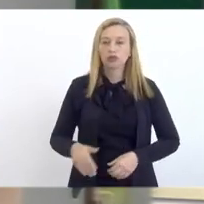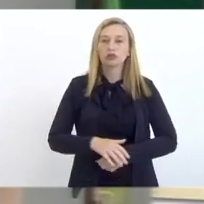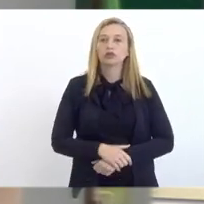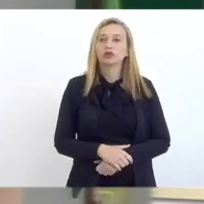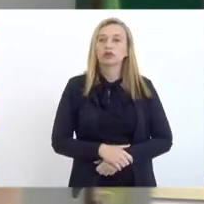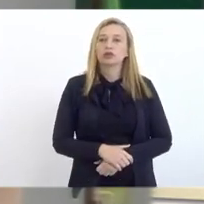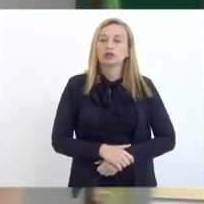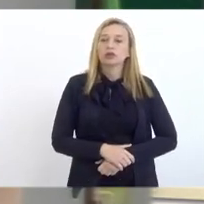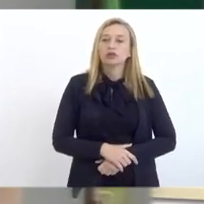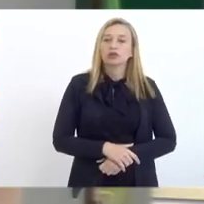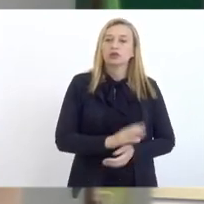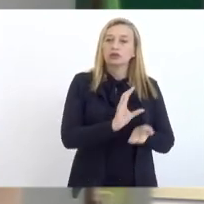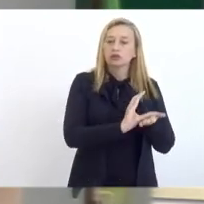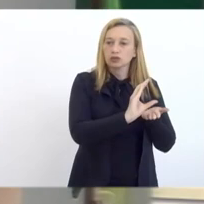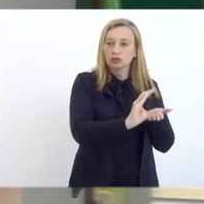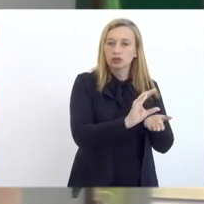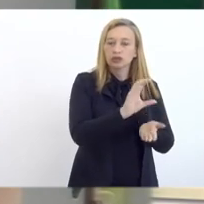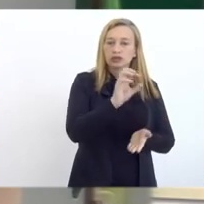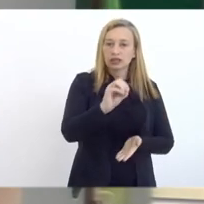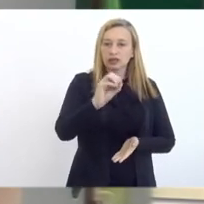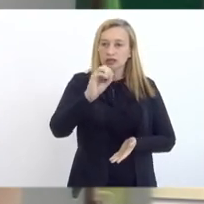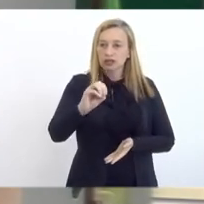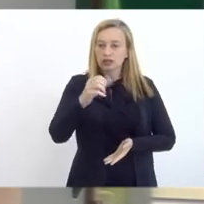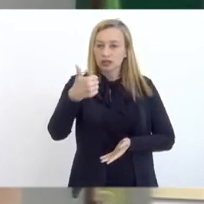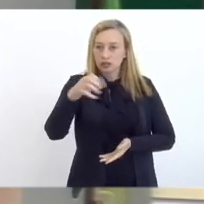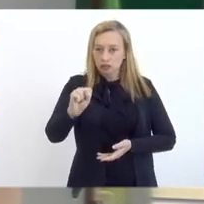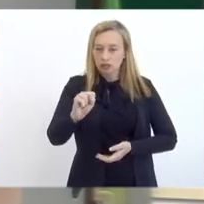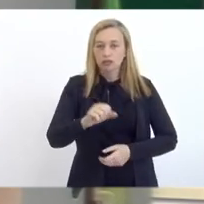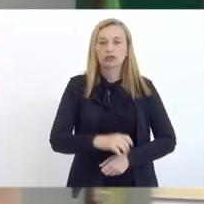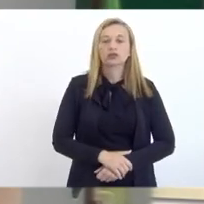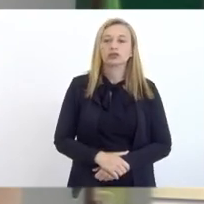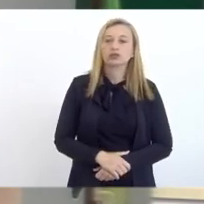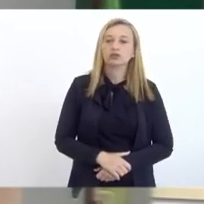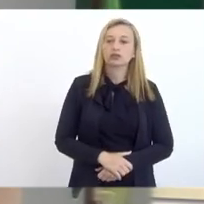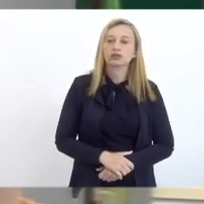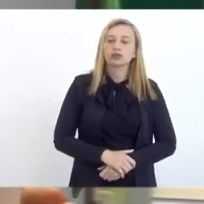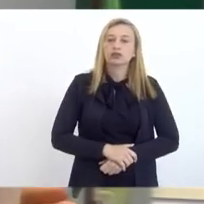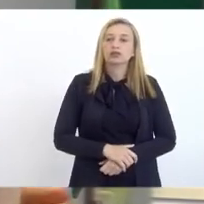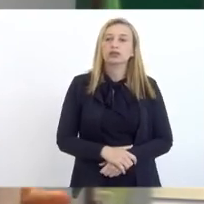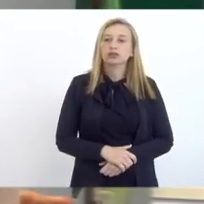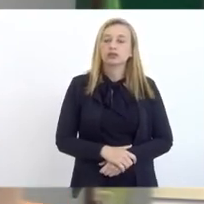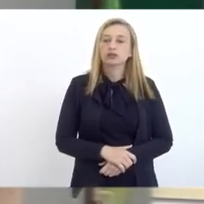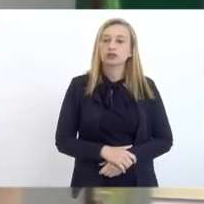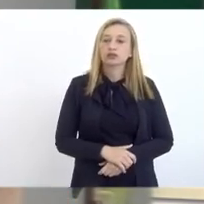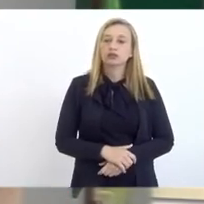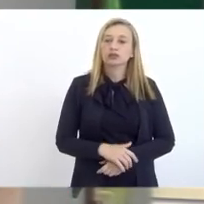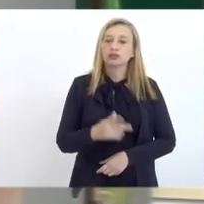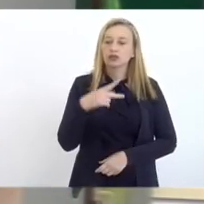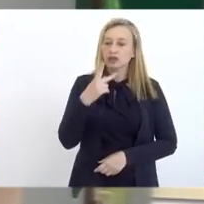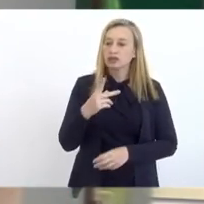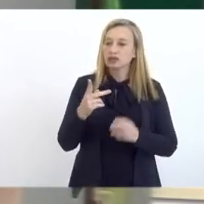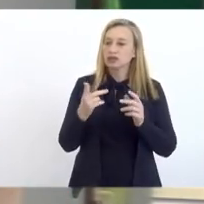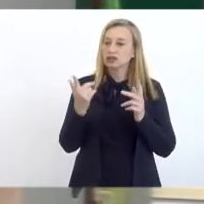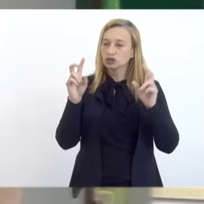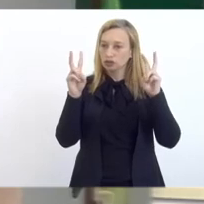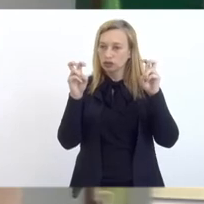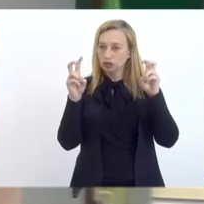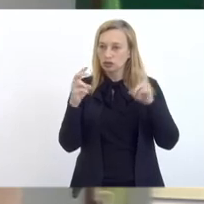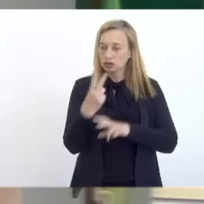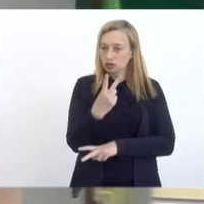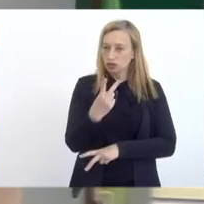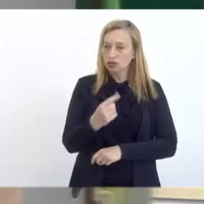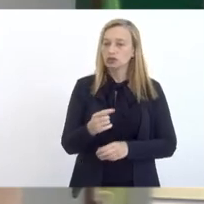fonte 00 Tesouro. Então, estou explicitando essas duas questões, que os projetos